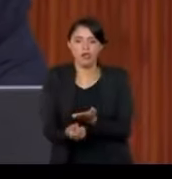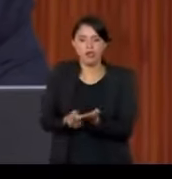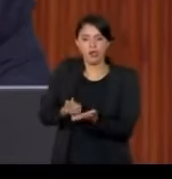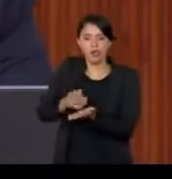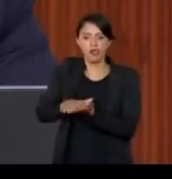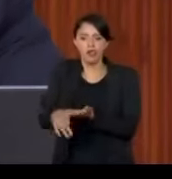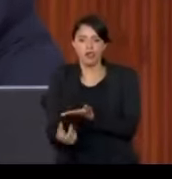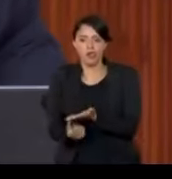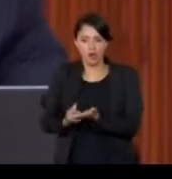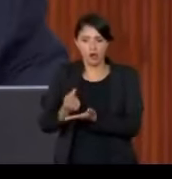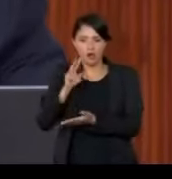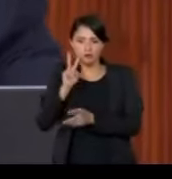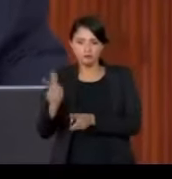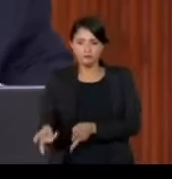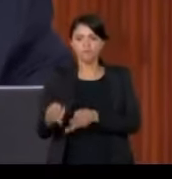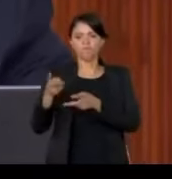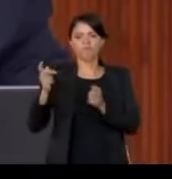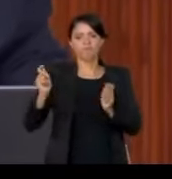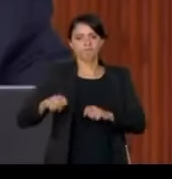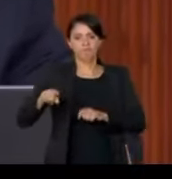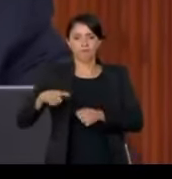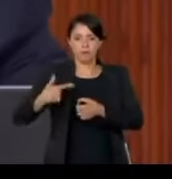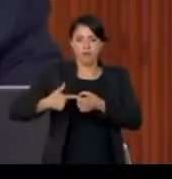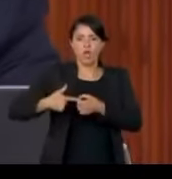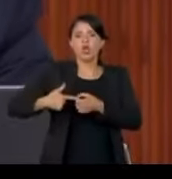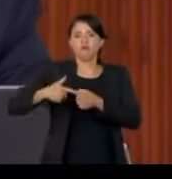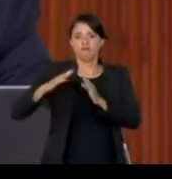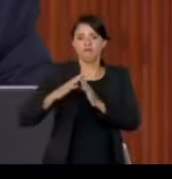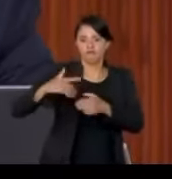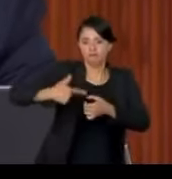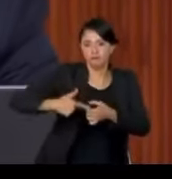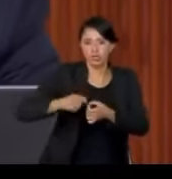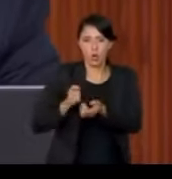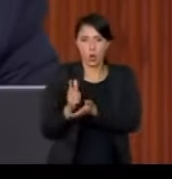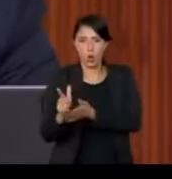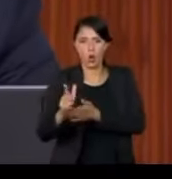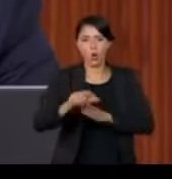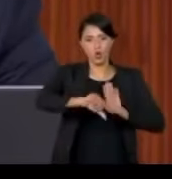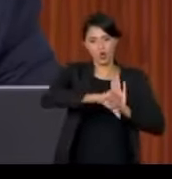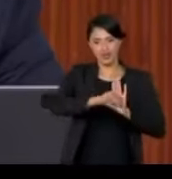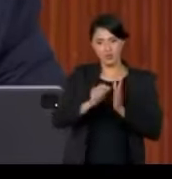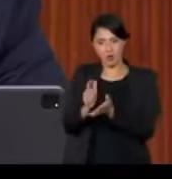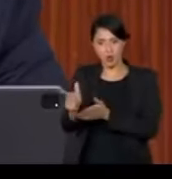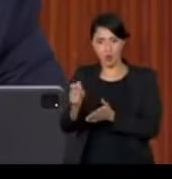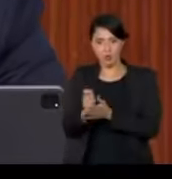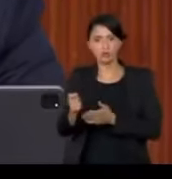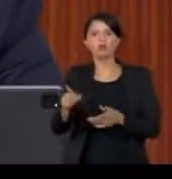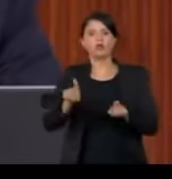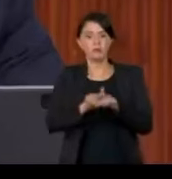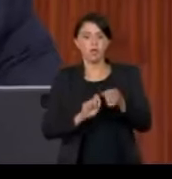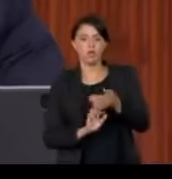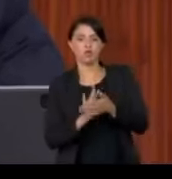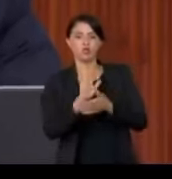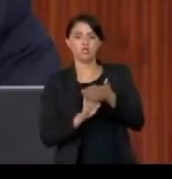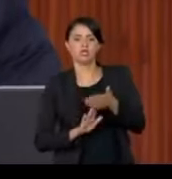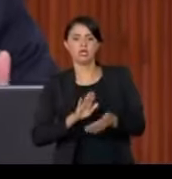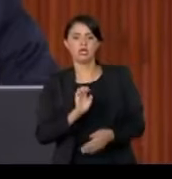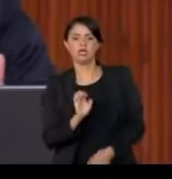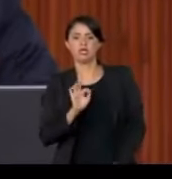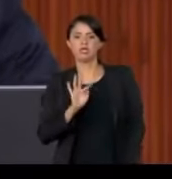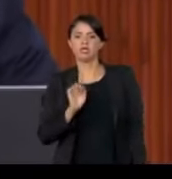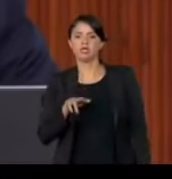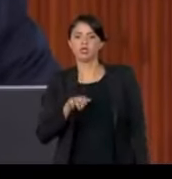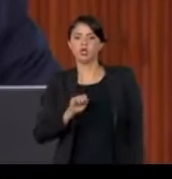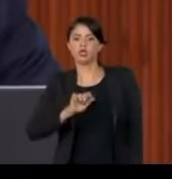gente está vendo a profusão de postos de gasolina que estão sendo adquiridos pelo crime, e até usinas de etanol hoje. E aí, se não houver